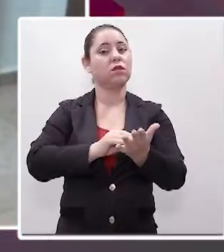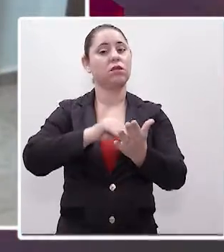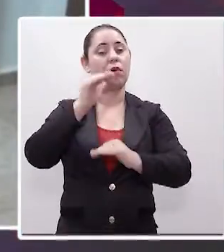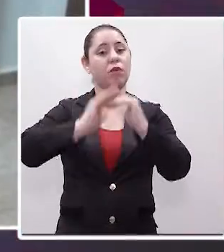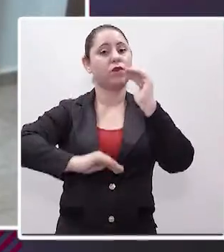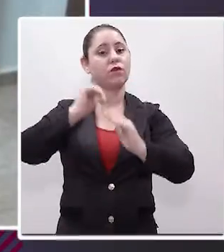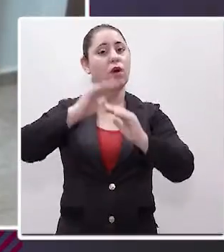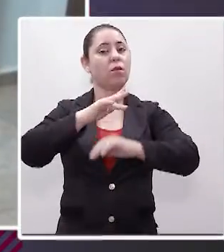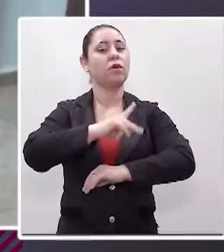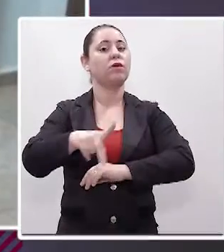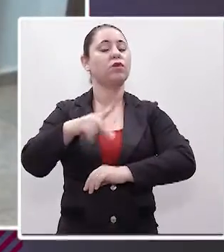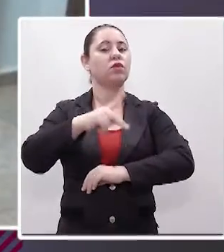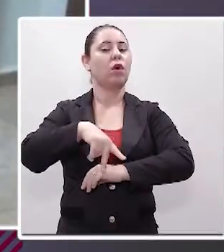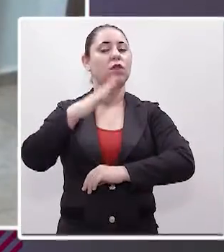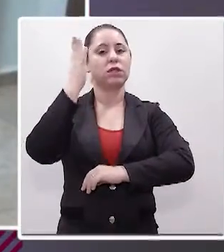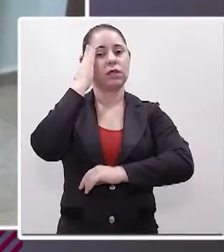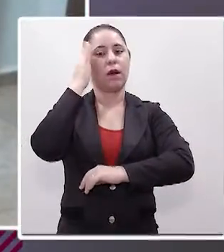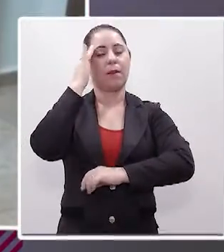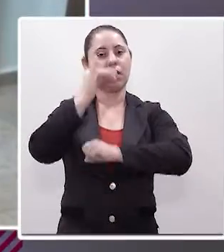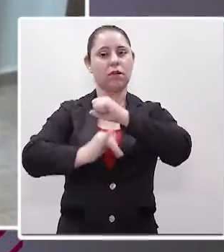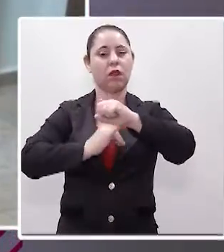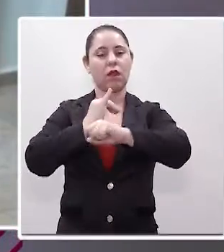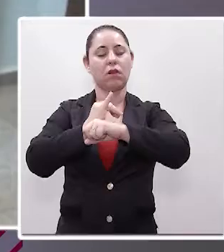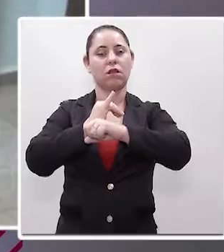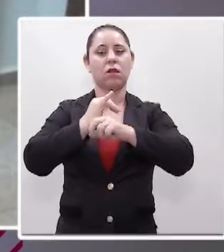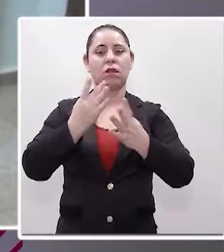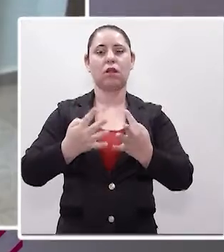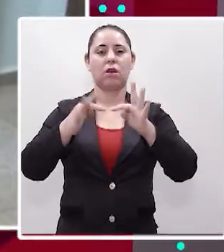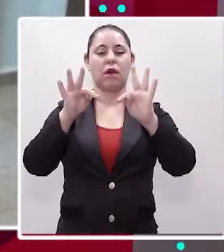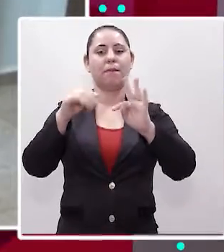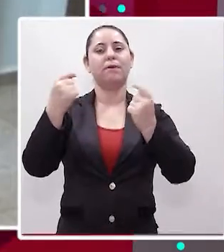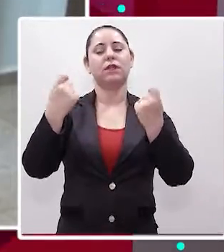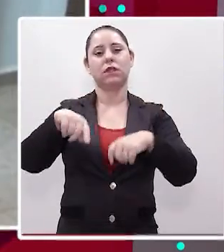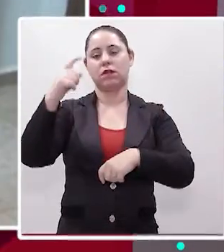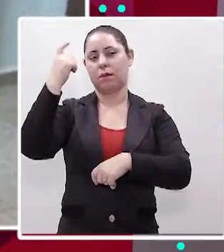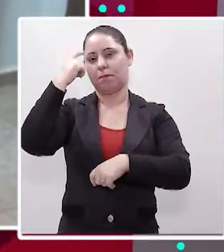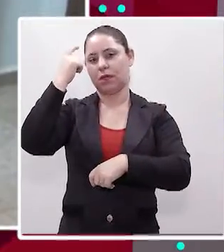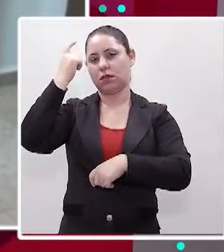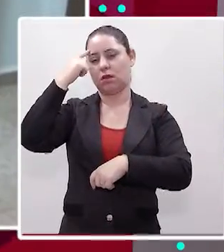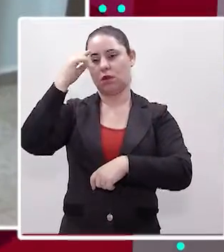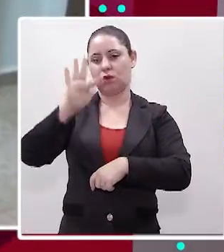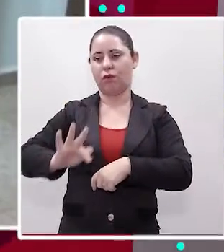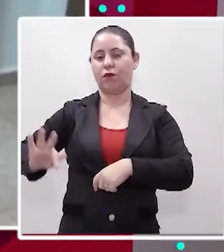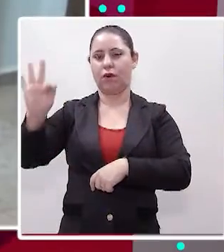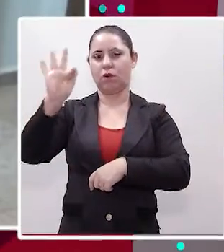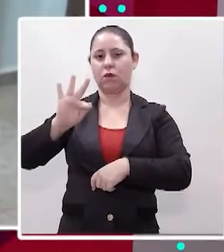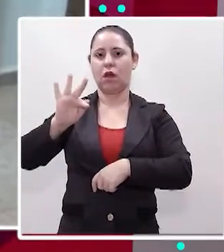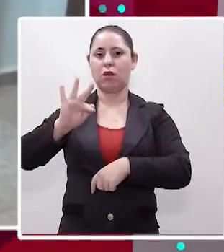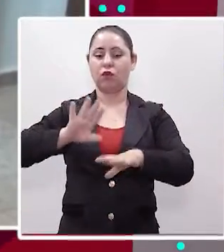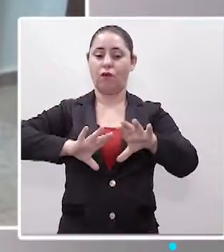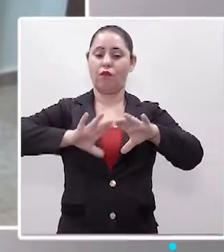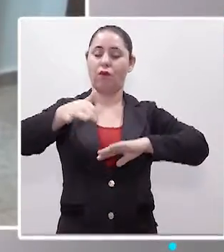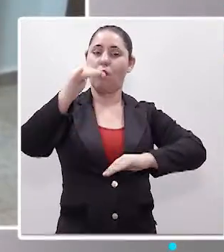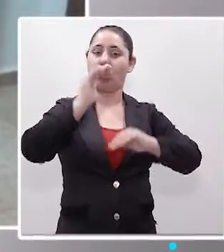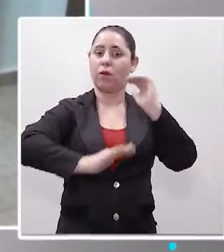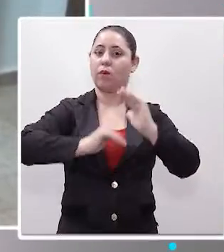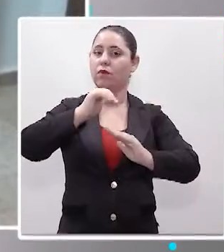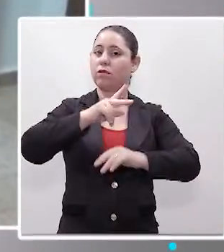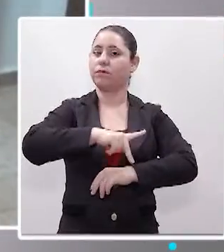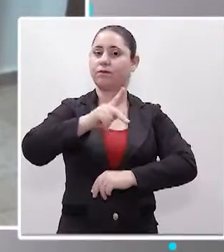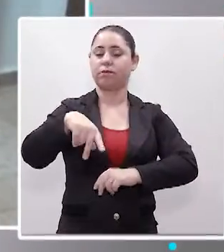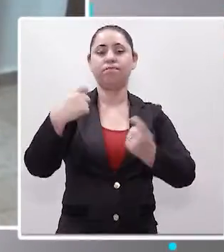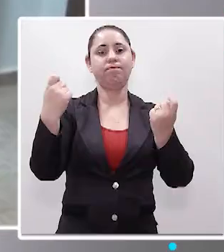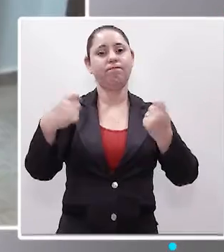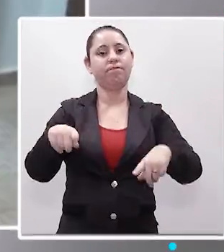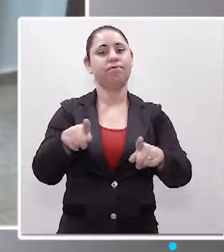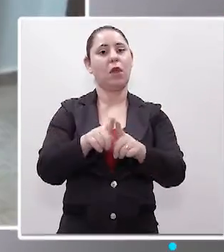com tecnologias, e isso precisa ser repensado pelas instituições, né, e cursos que formam esses